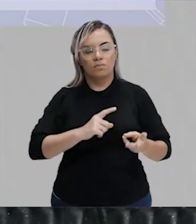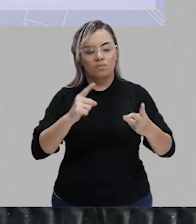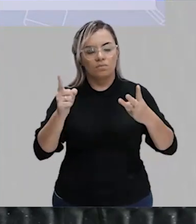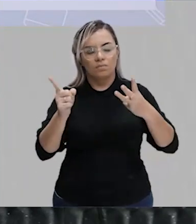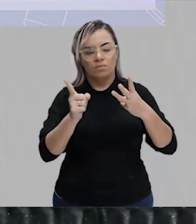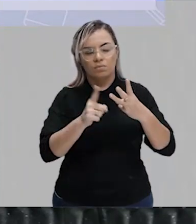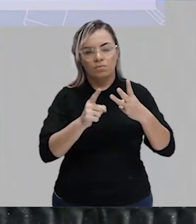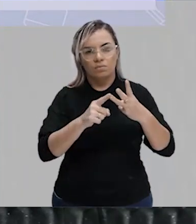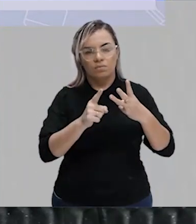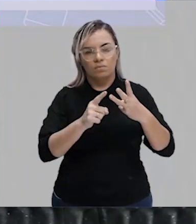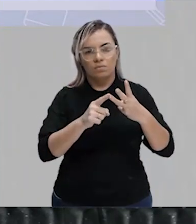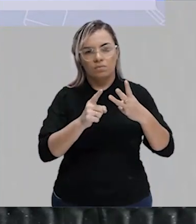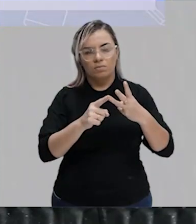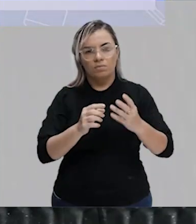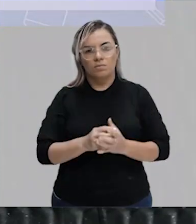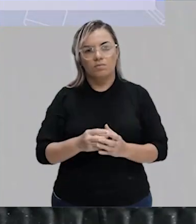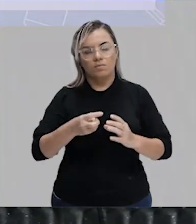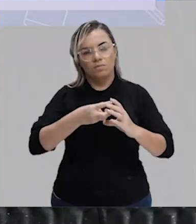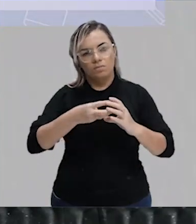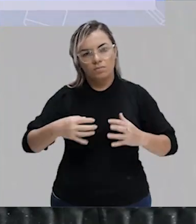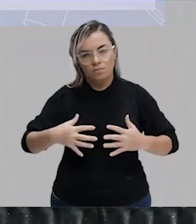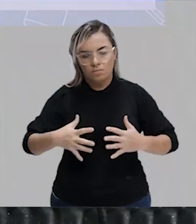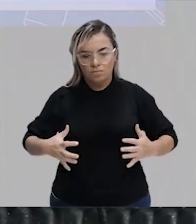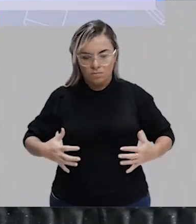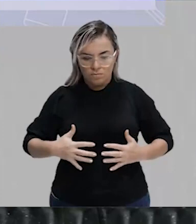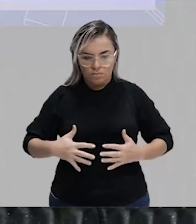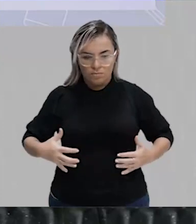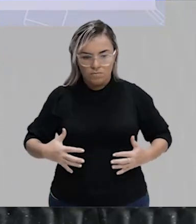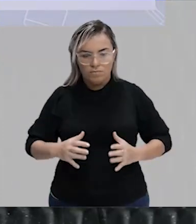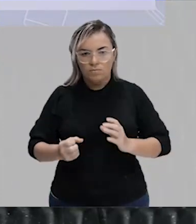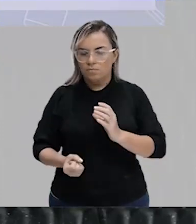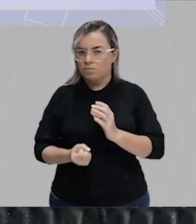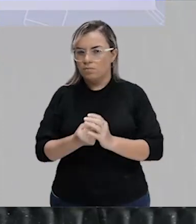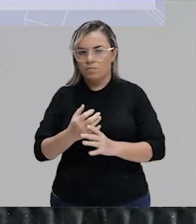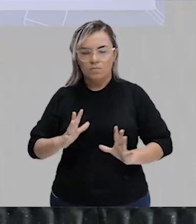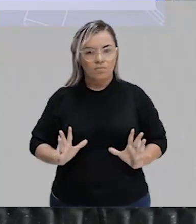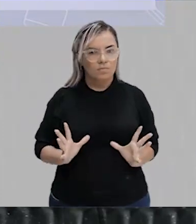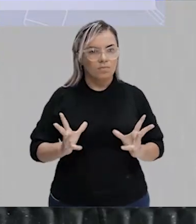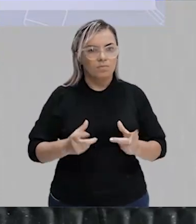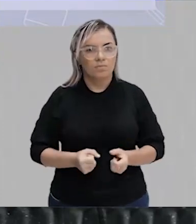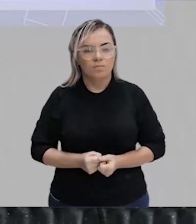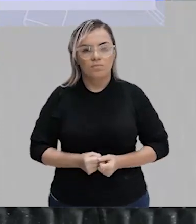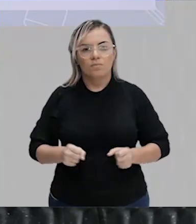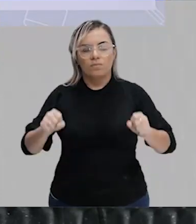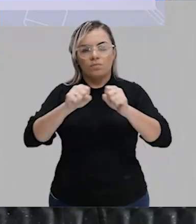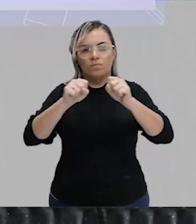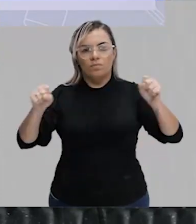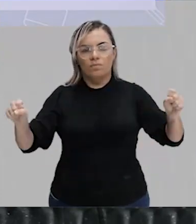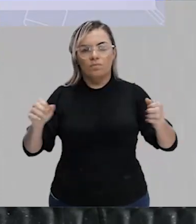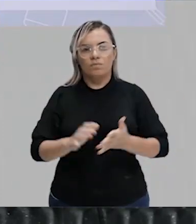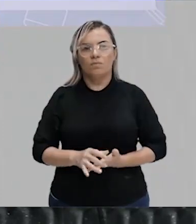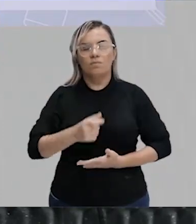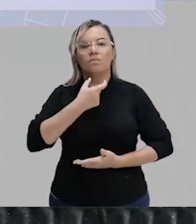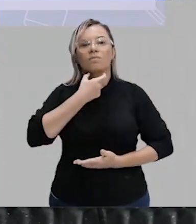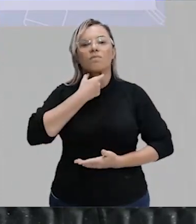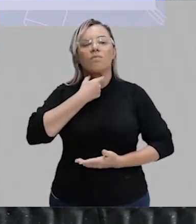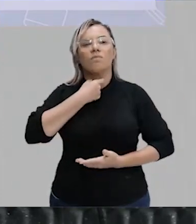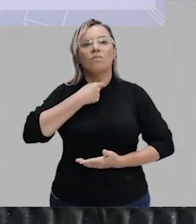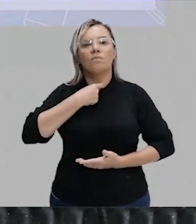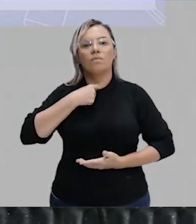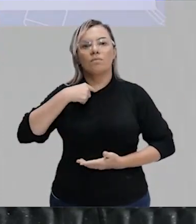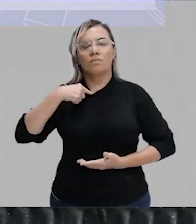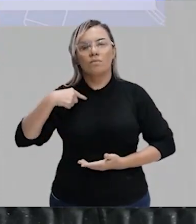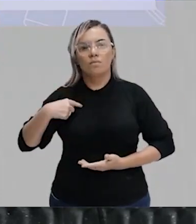endoderme é o terceiro tecido que vai dar ali origem a toda a parte do sistema digestório, tá?